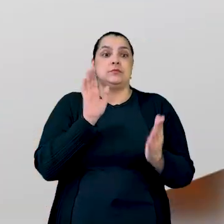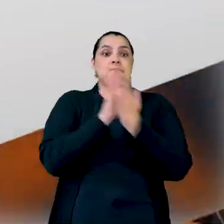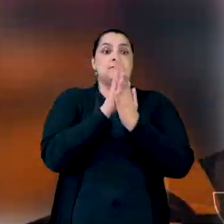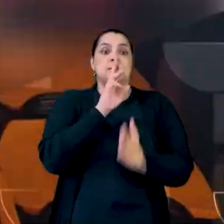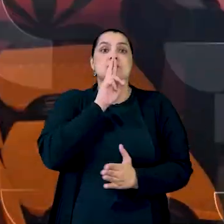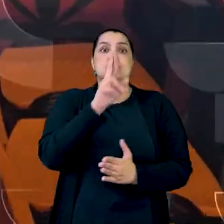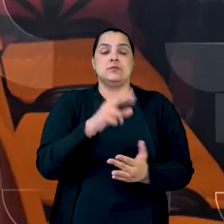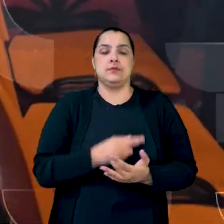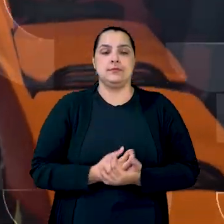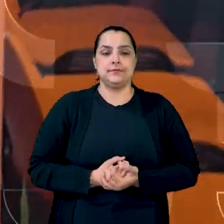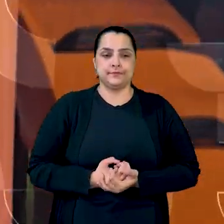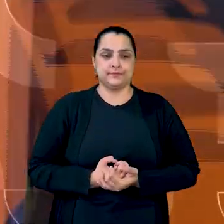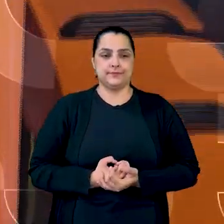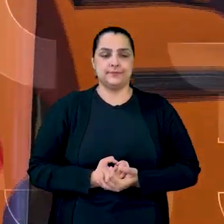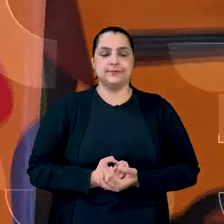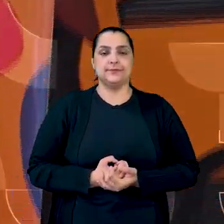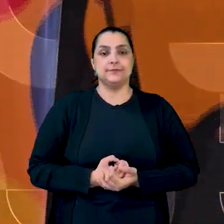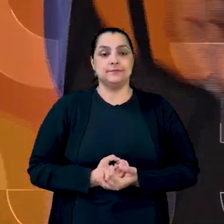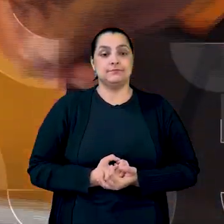impactados.